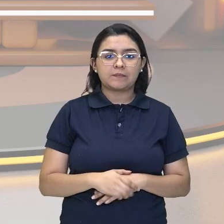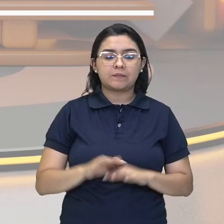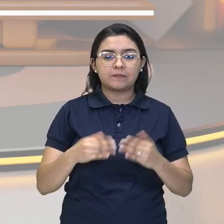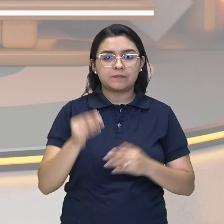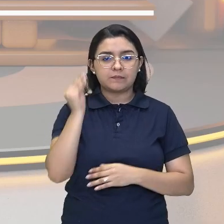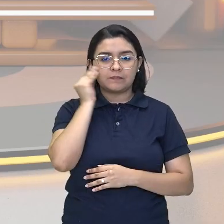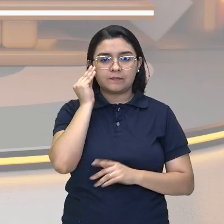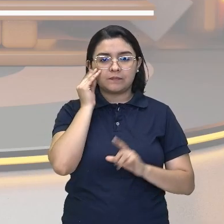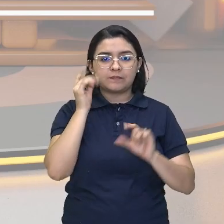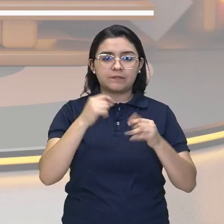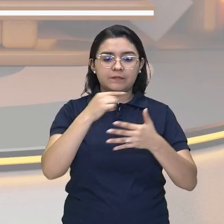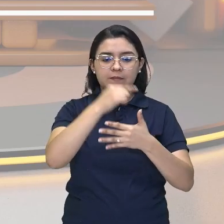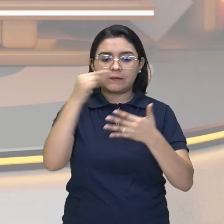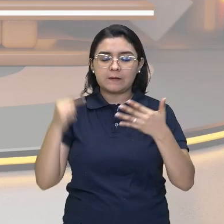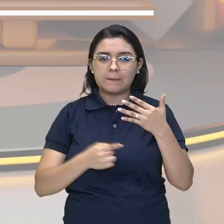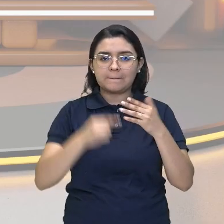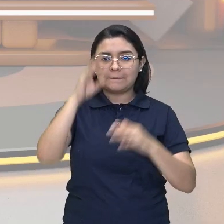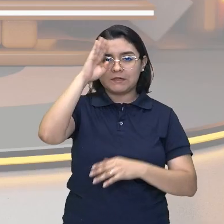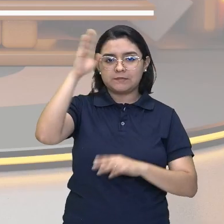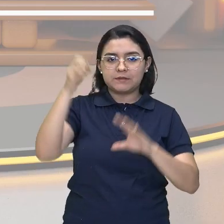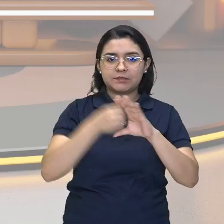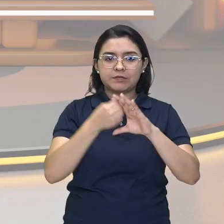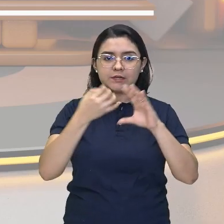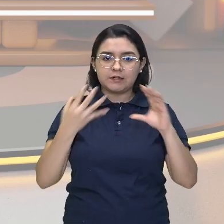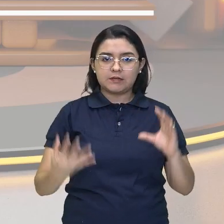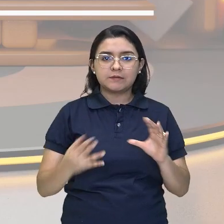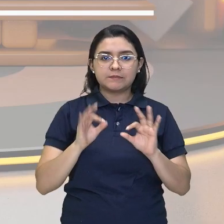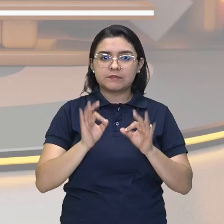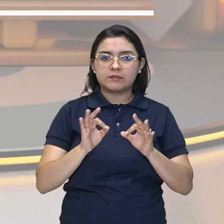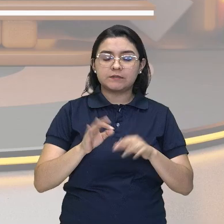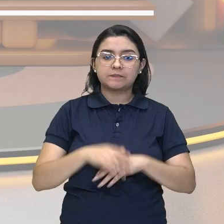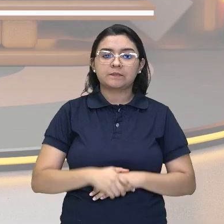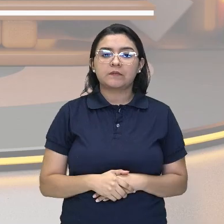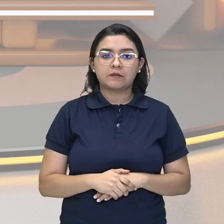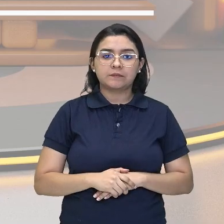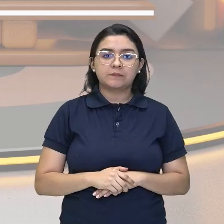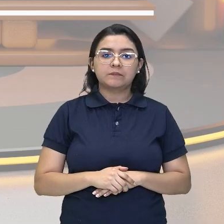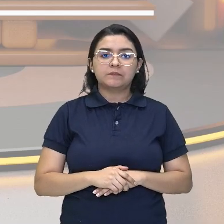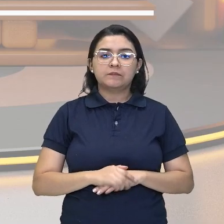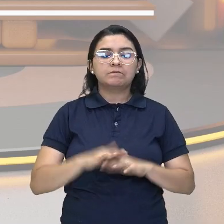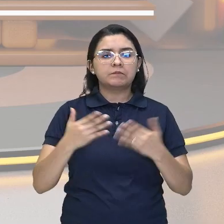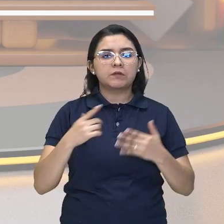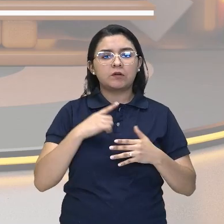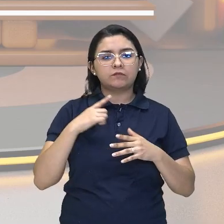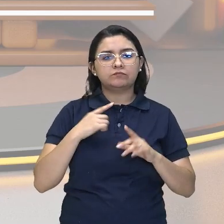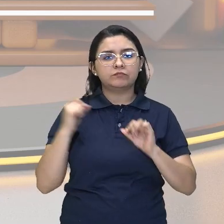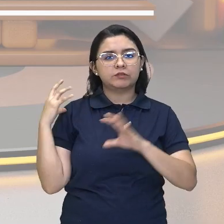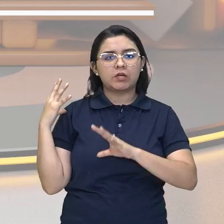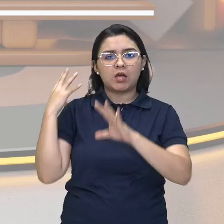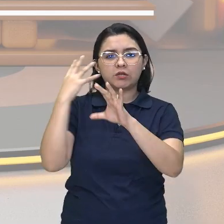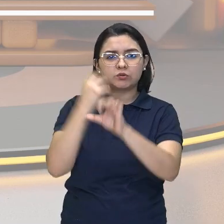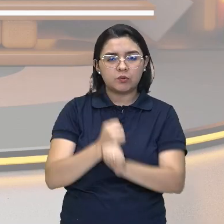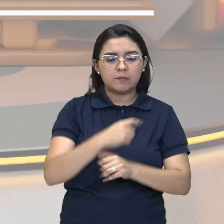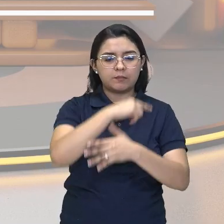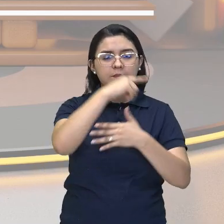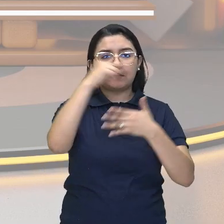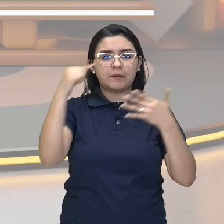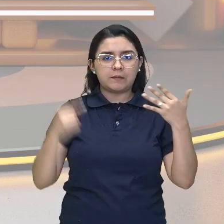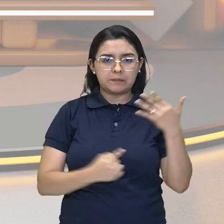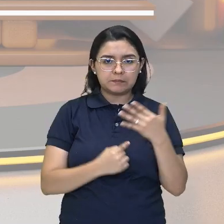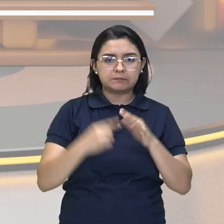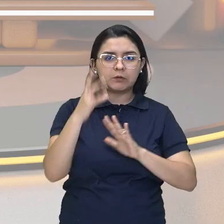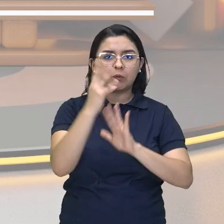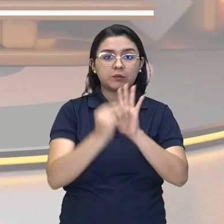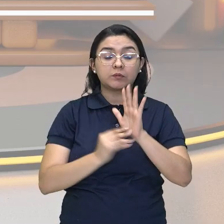observar aí essas principais características, certo? Então, fizemos esse breve resumo aqui para vocês,